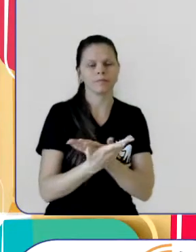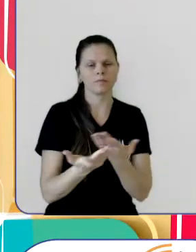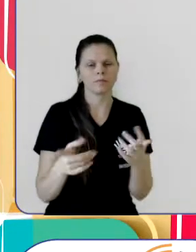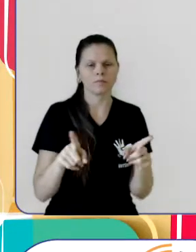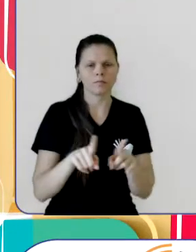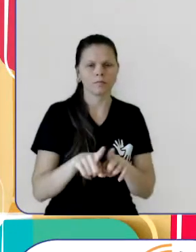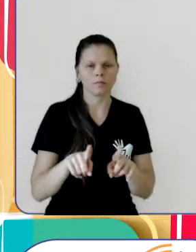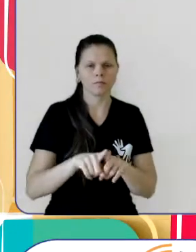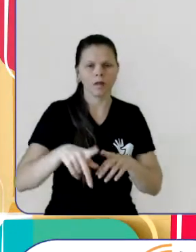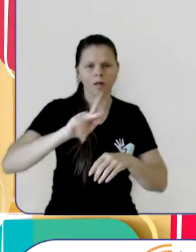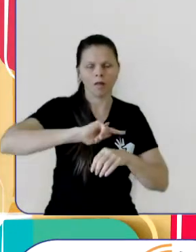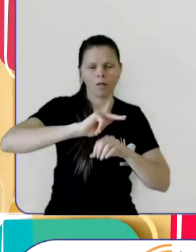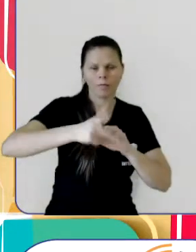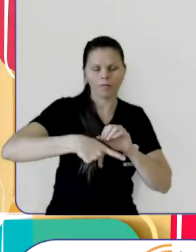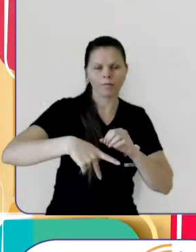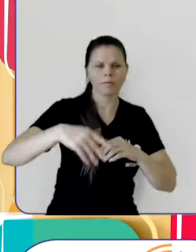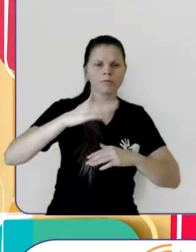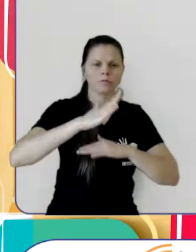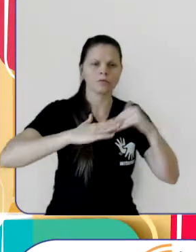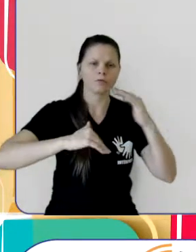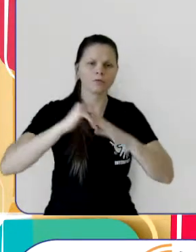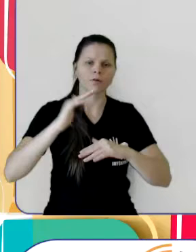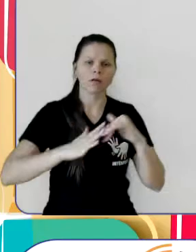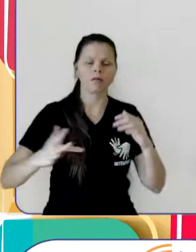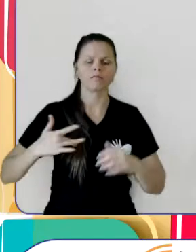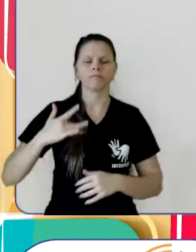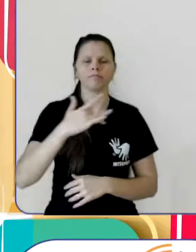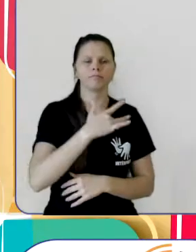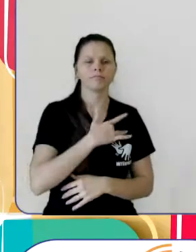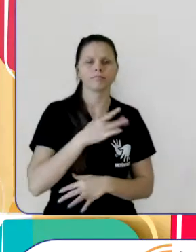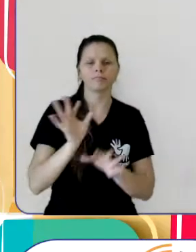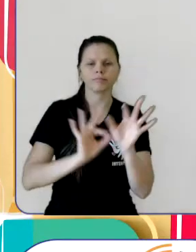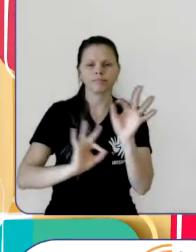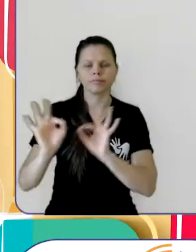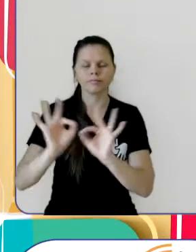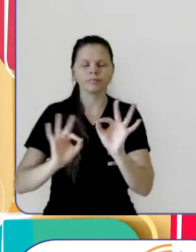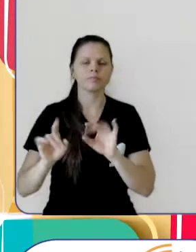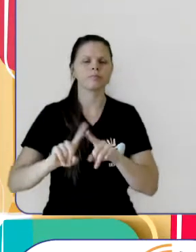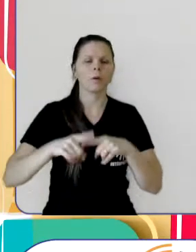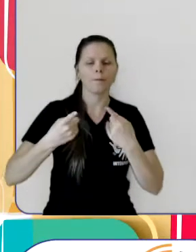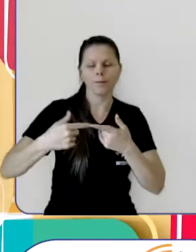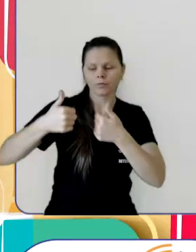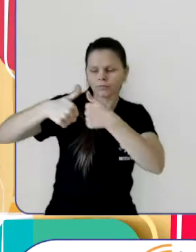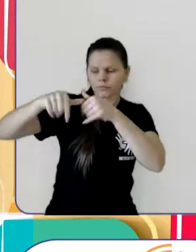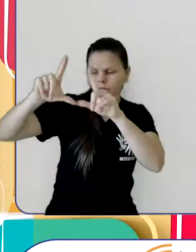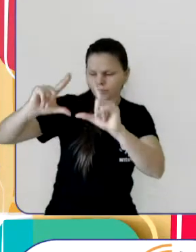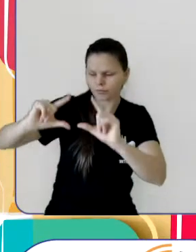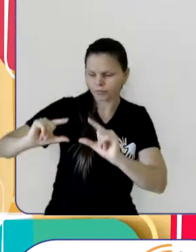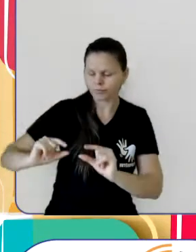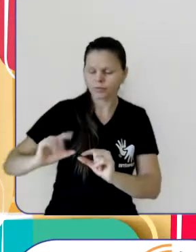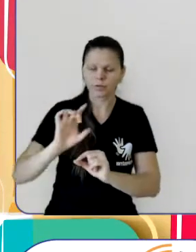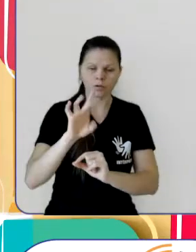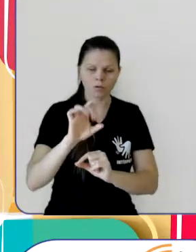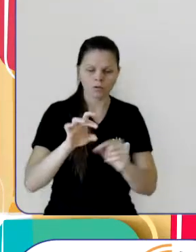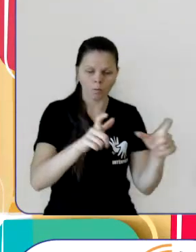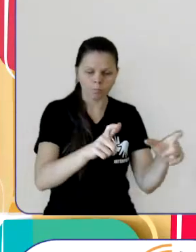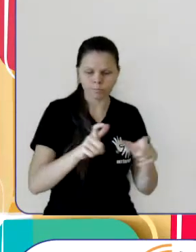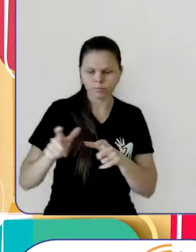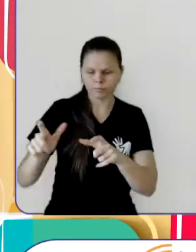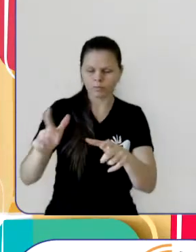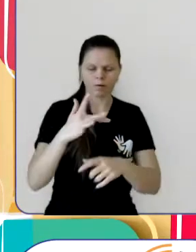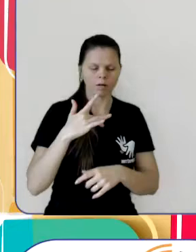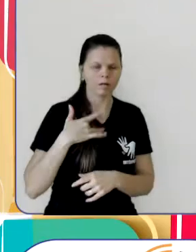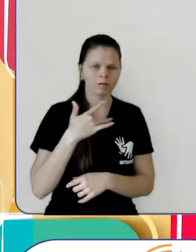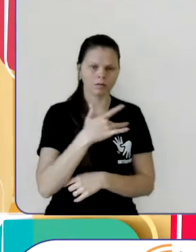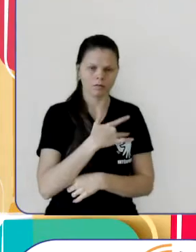programa. Então, os profissionais de saúde, eles atuam de forma abrangente, não ficando restrito apenas às unidades básicas de